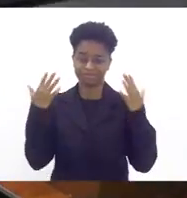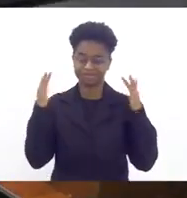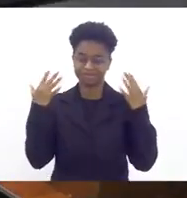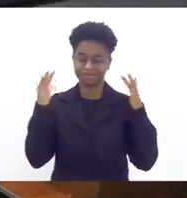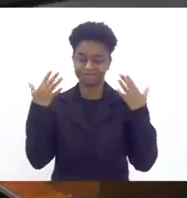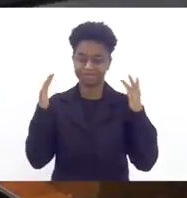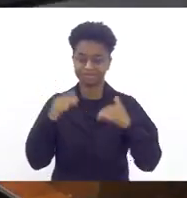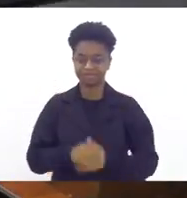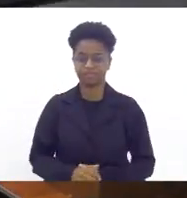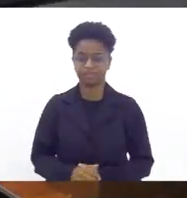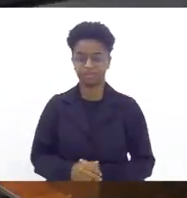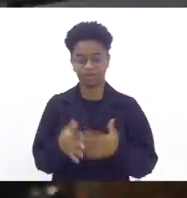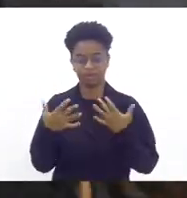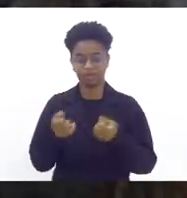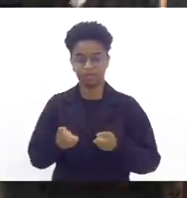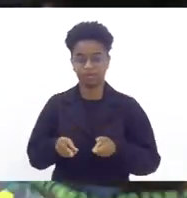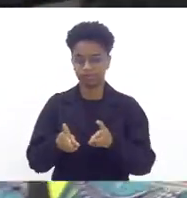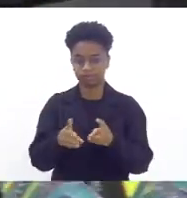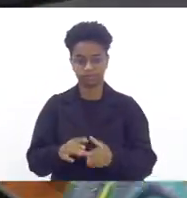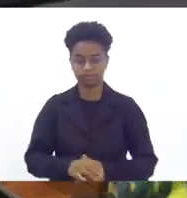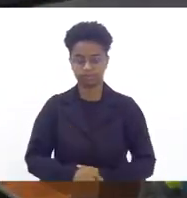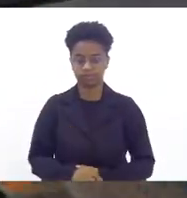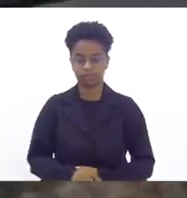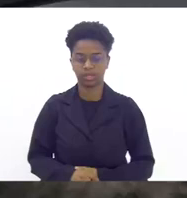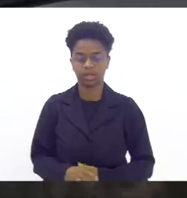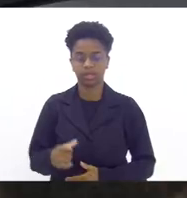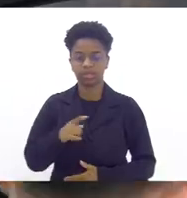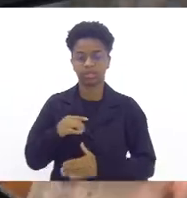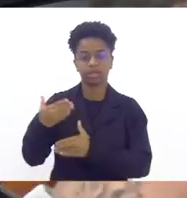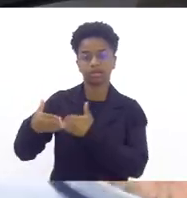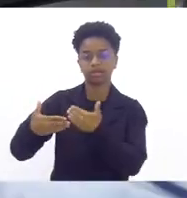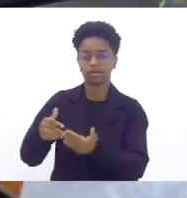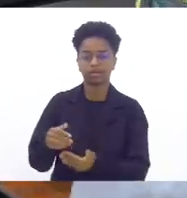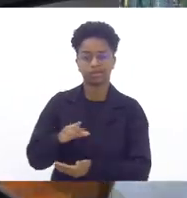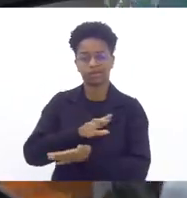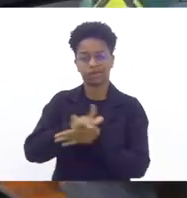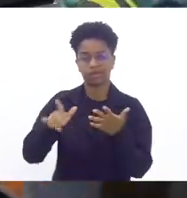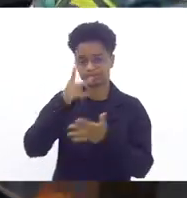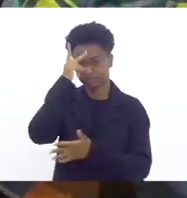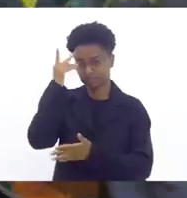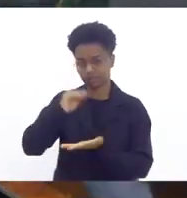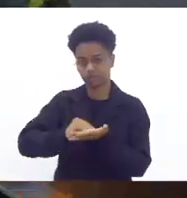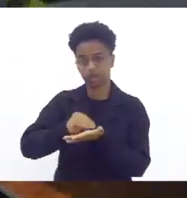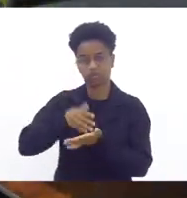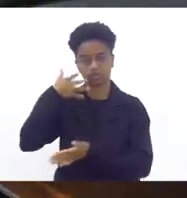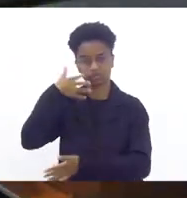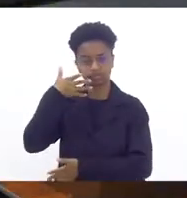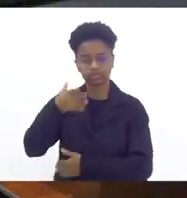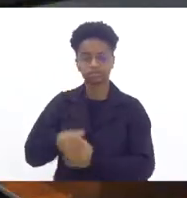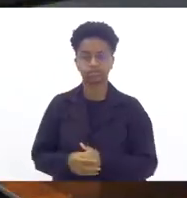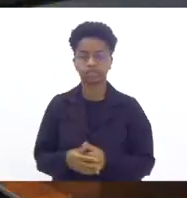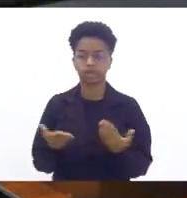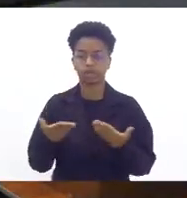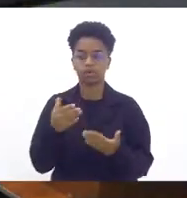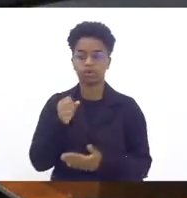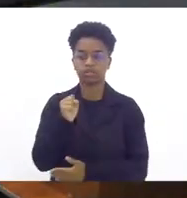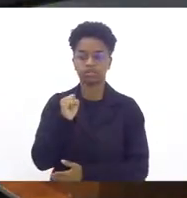Então vamos nós, dá sequência, porque tem muita gente aí para ser ouvida ainda. Então agora é o Cintro.